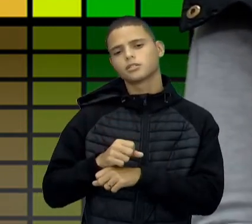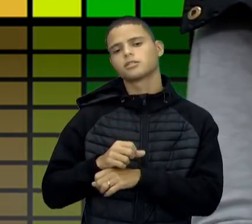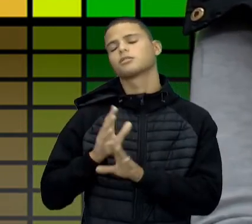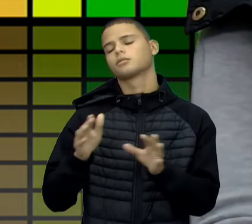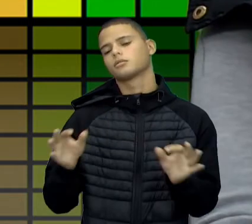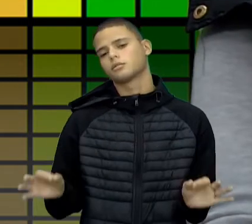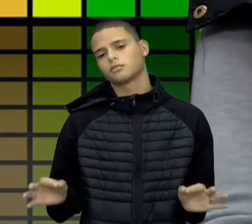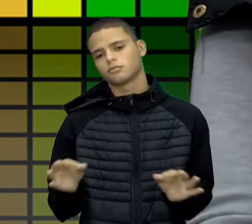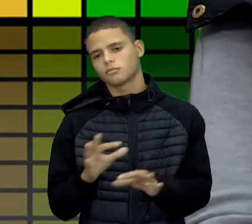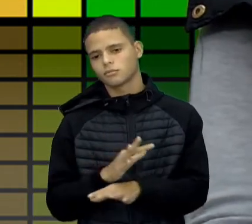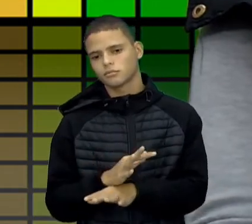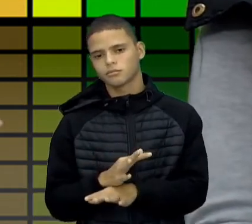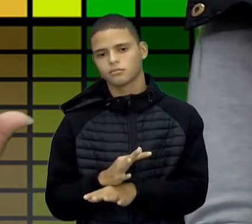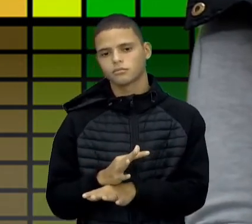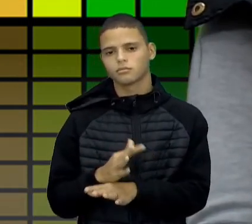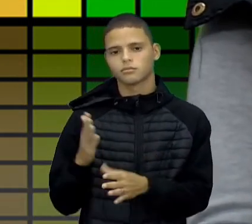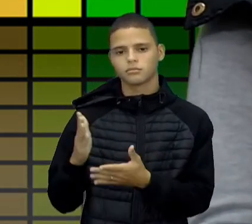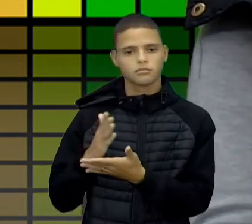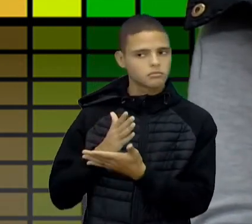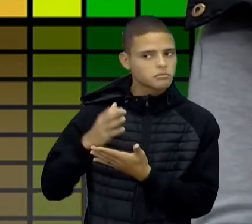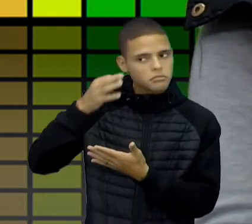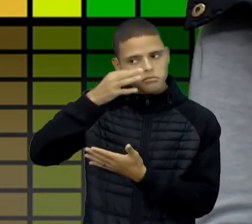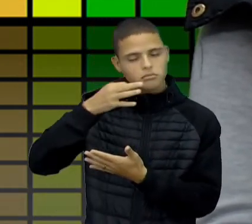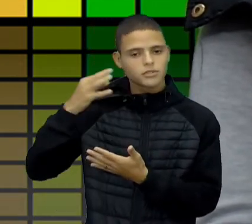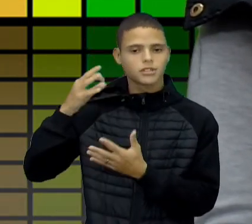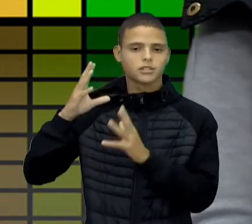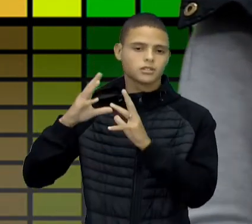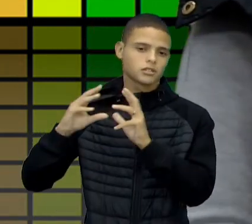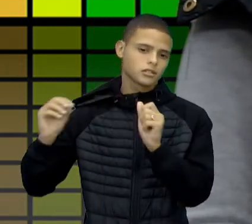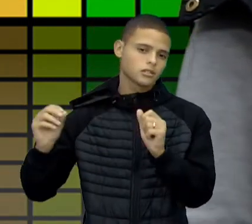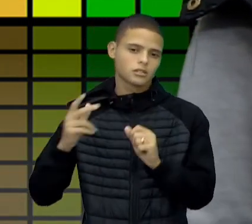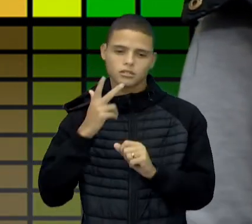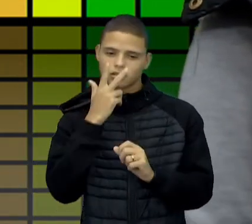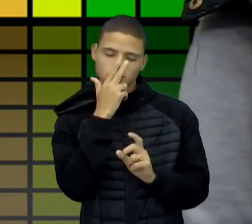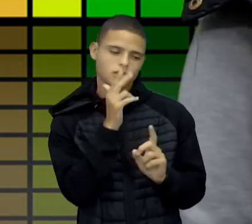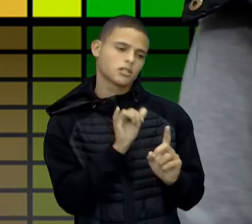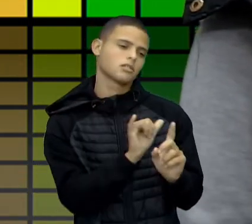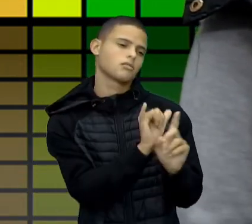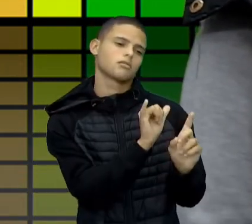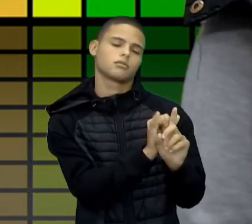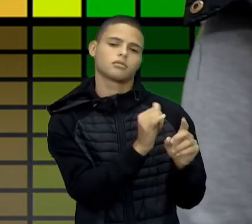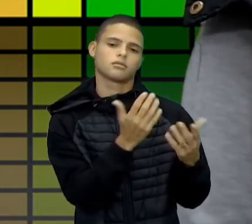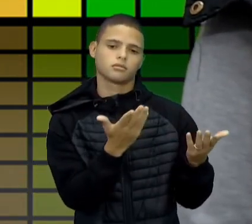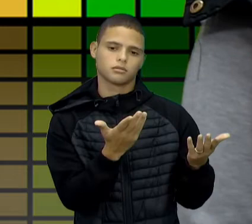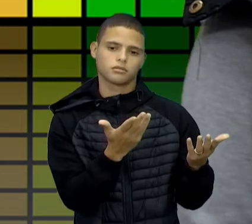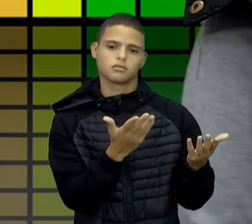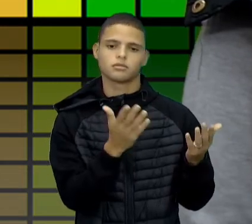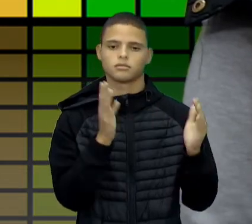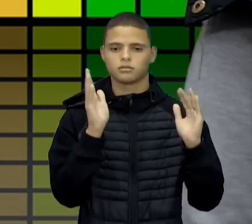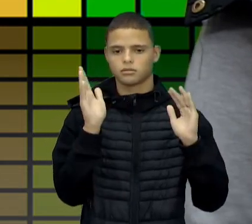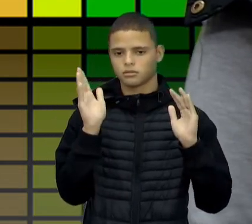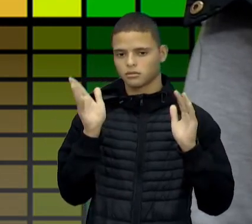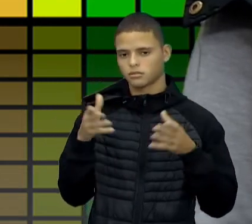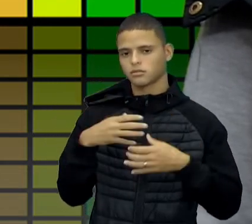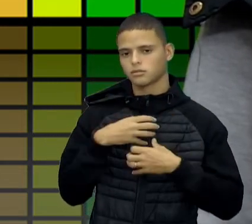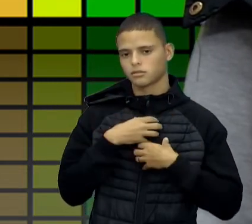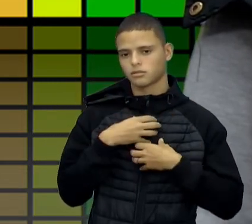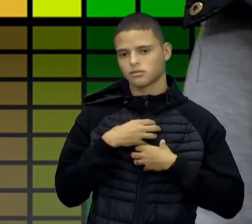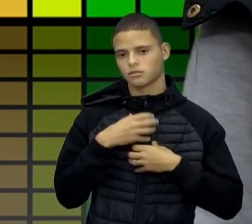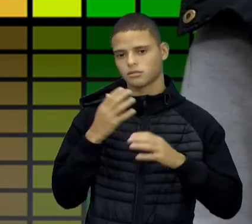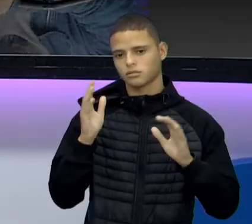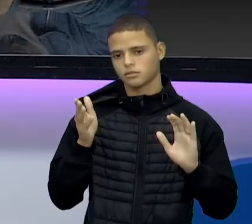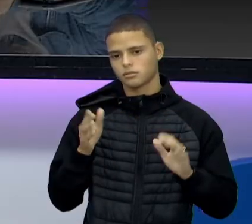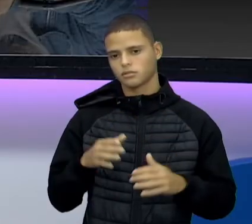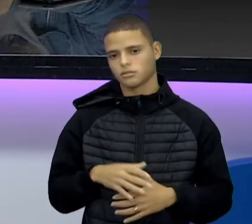os argumentos, né, o suposto argumento, e vão falar que é vitimismo e mimimi. Eu já passei por isso. Sabe, na pele, né?